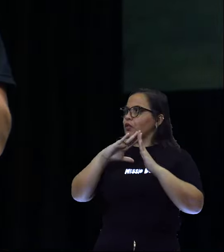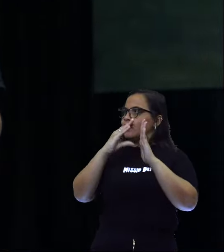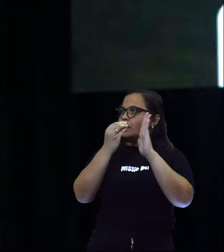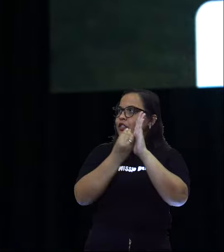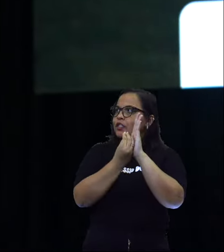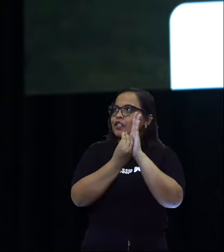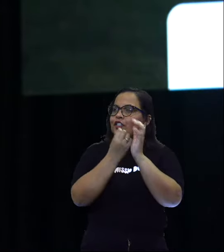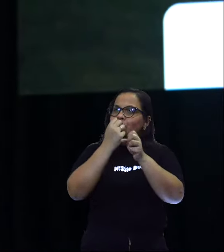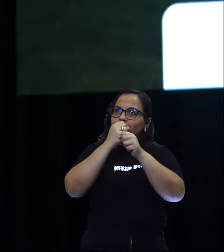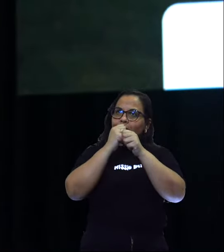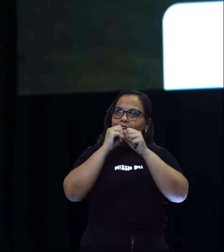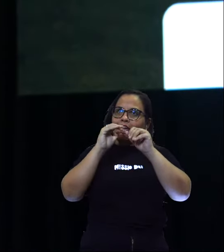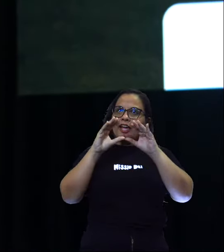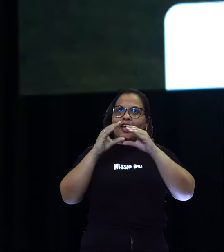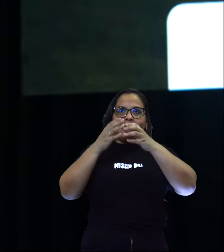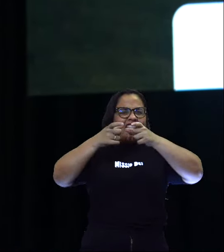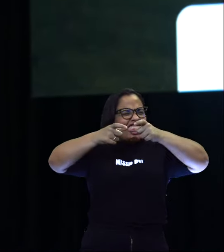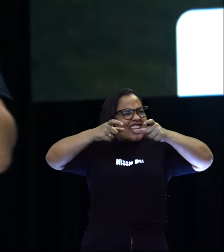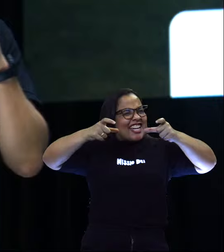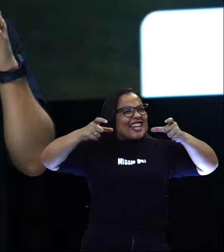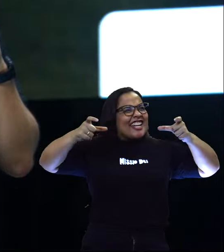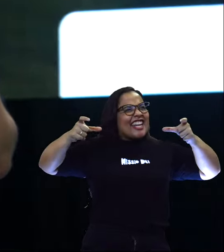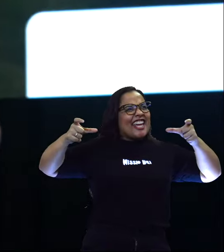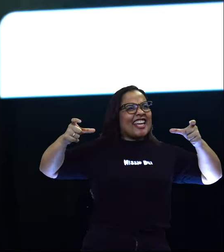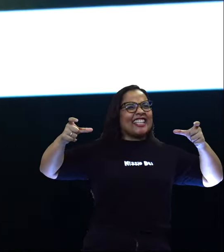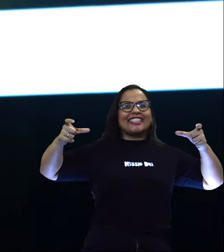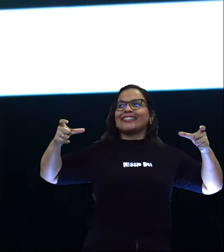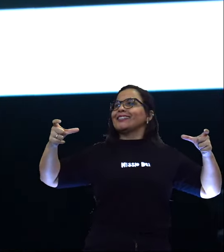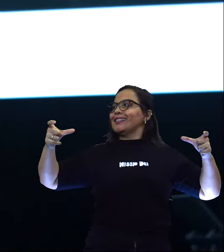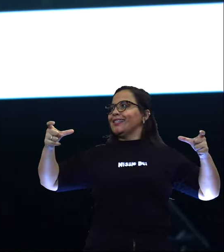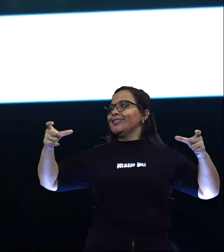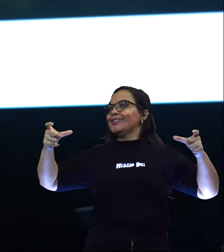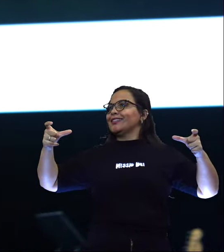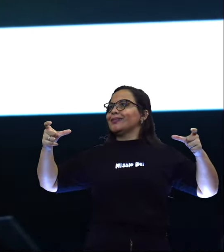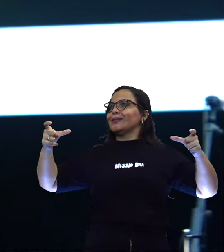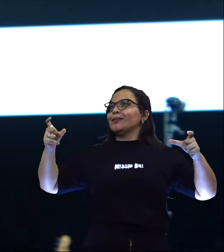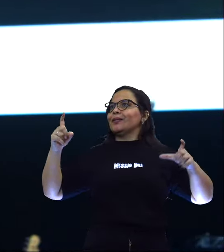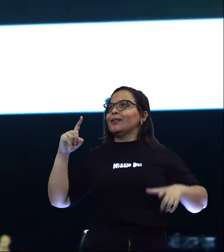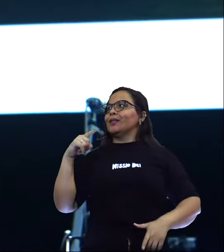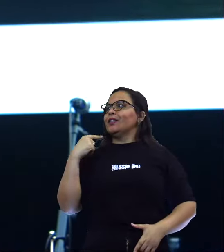presos ao passado. Sabe o que faz alguém ficar preso ao passado?